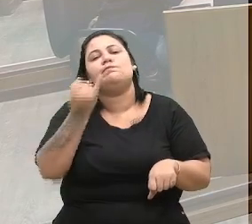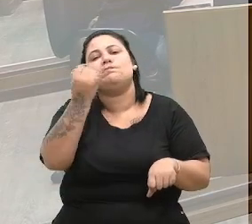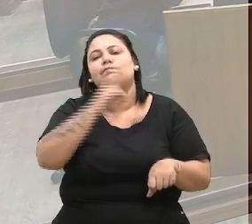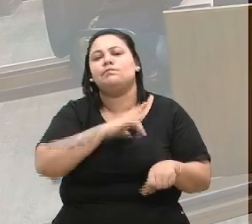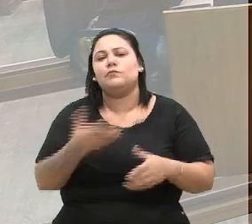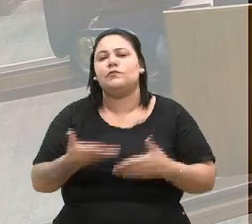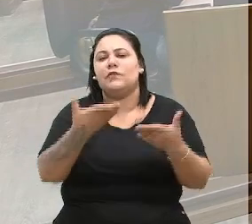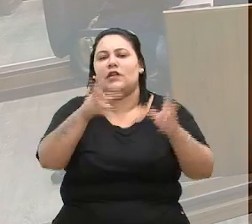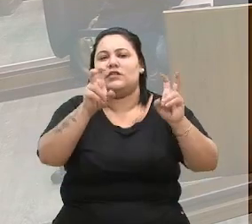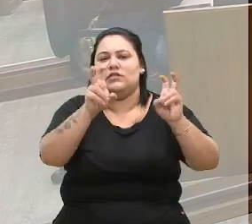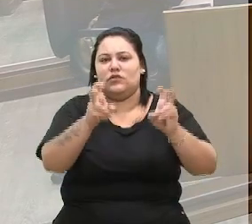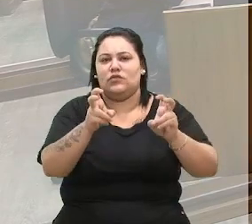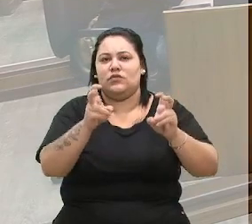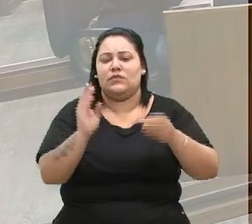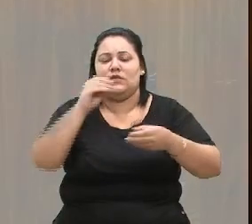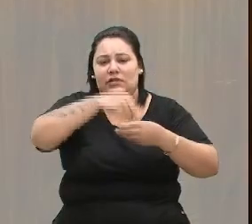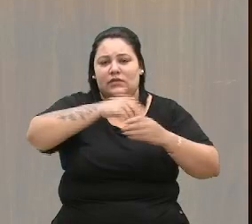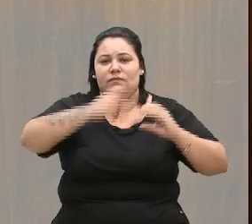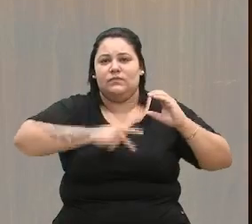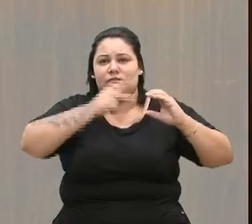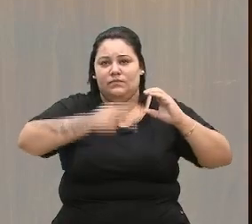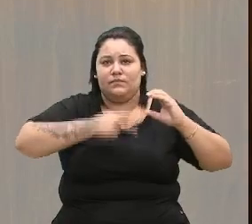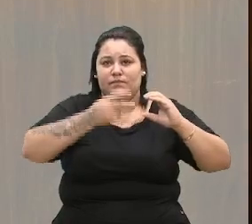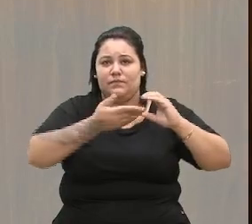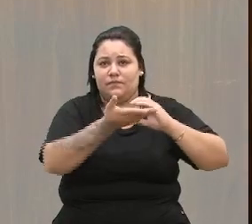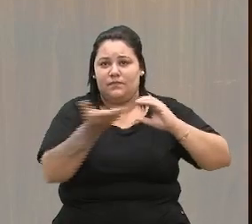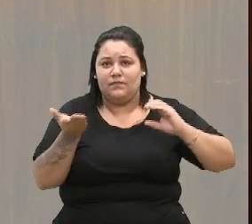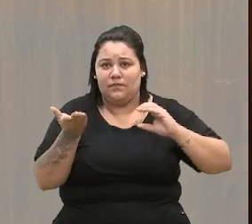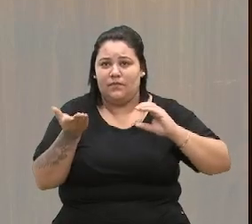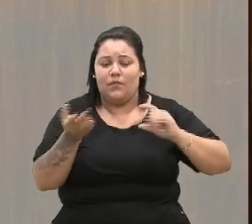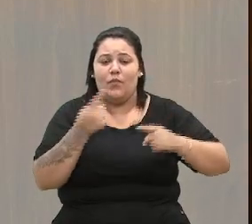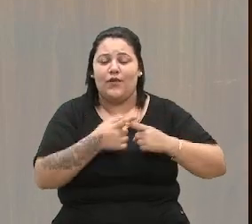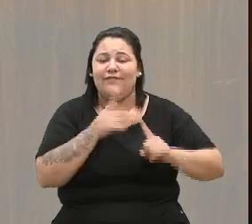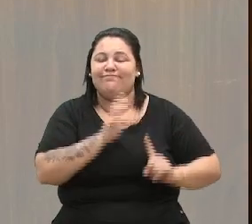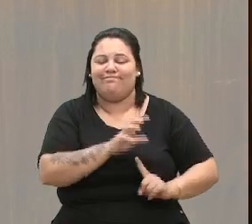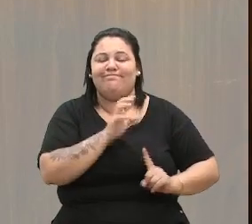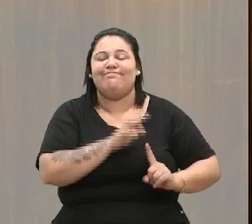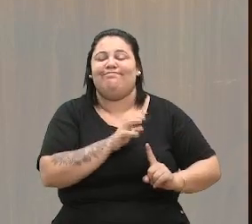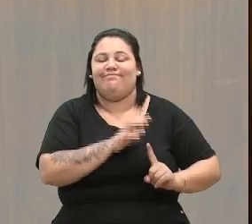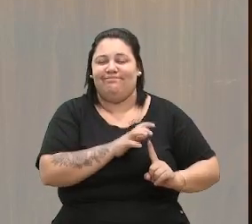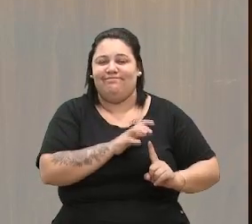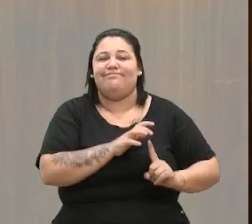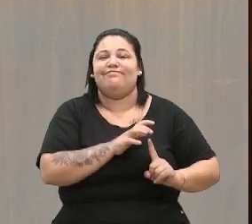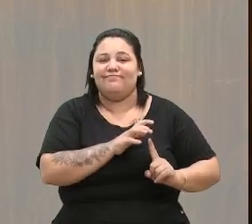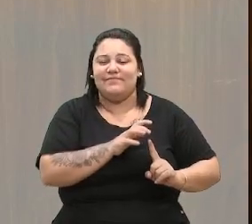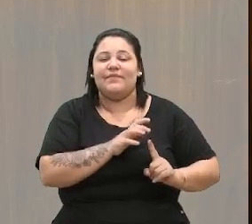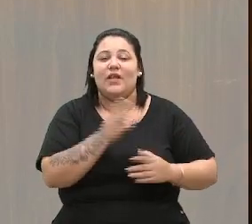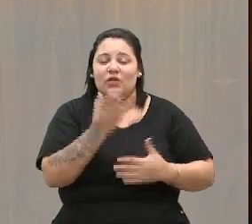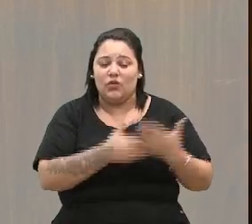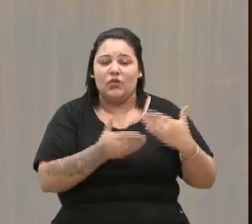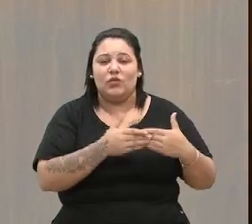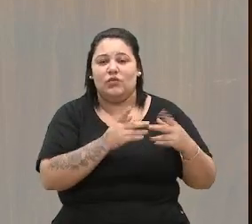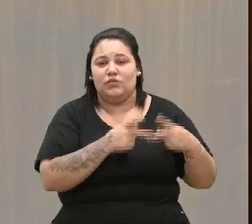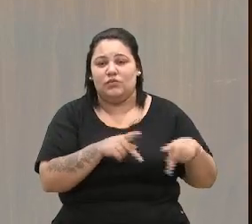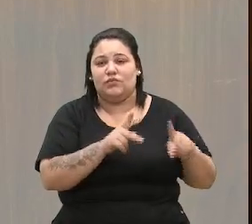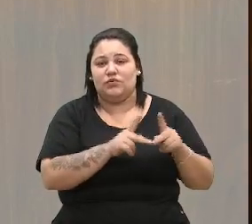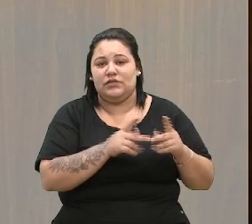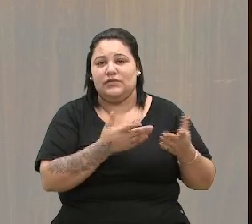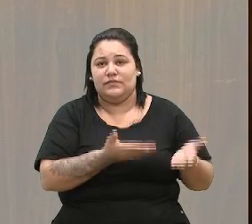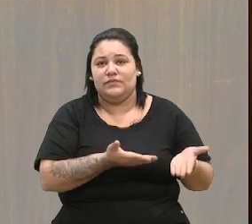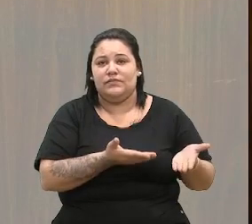tema para dentro dessa casa legislativa, porque ela afetará todos e todas aqui no nosso